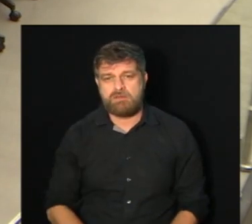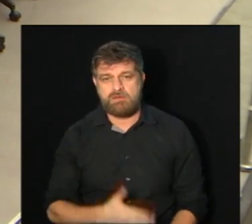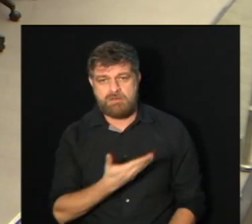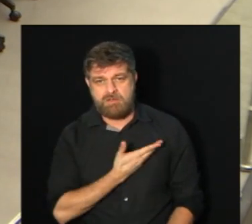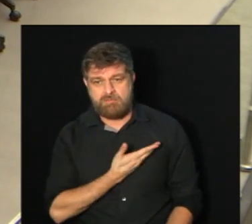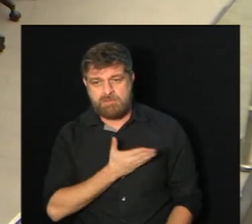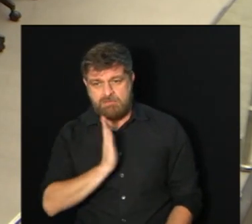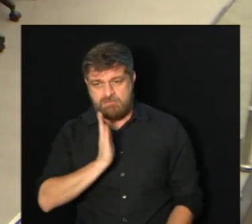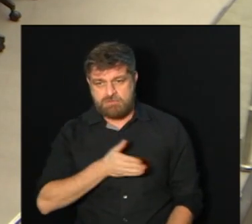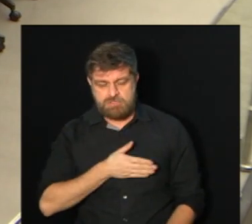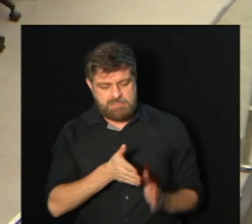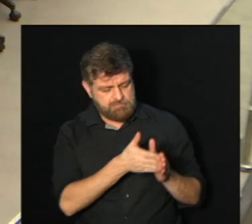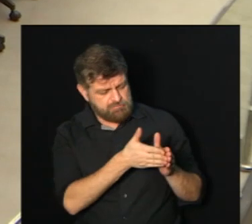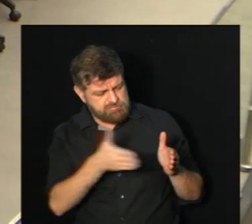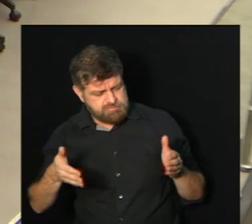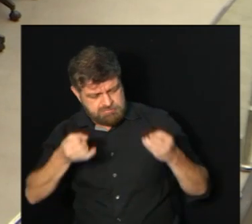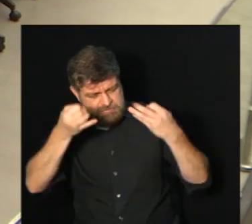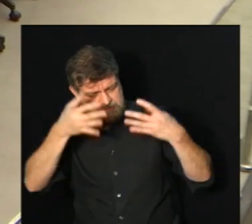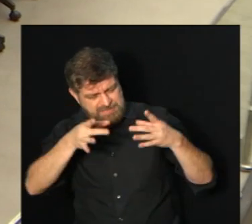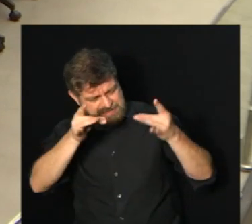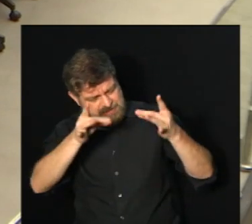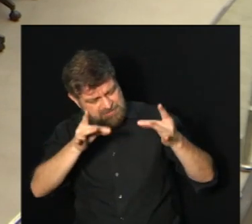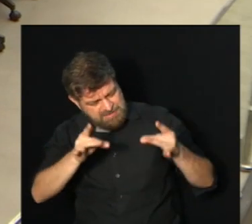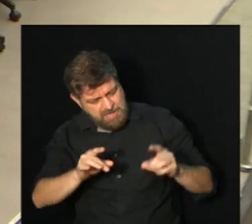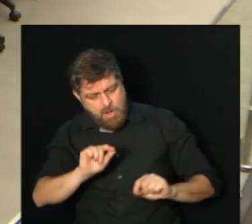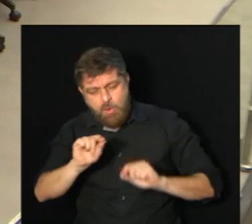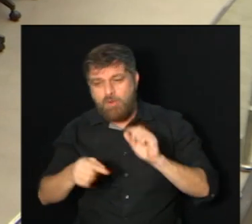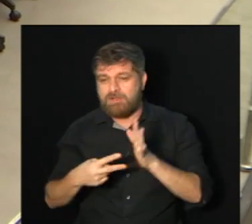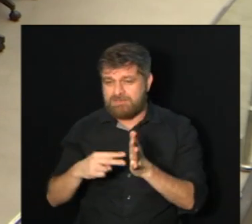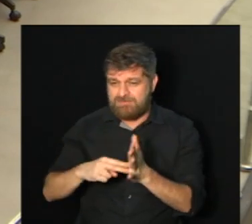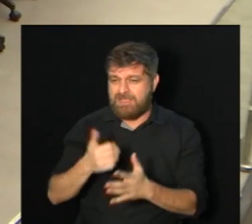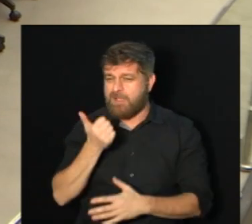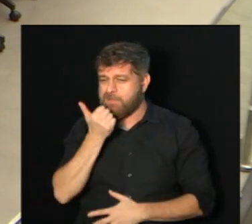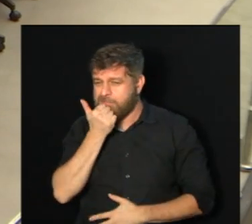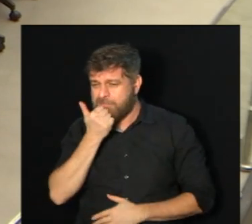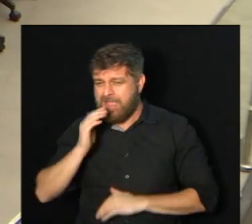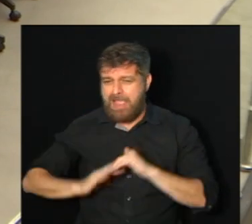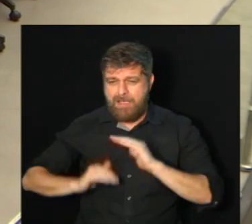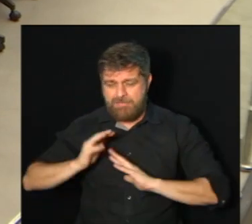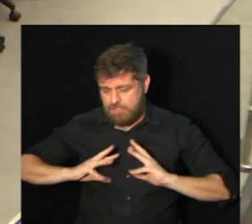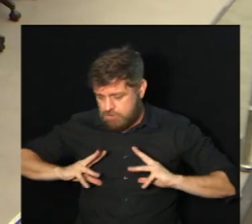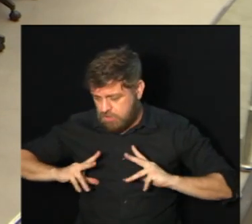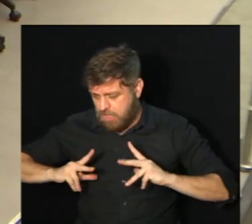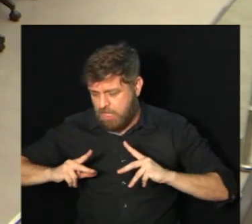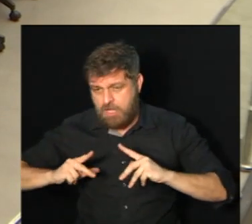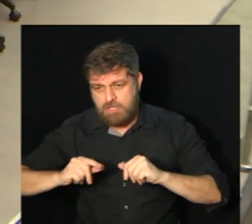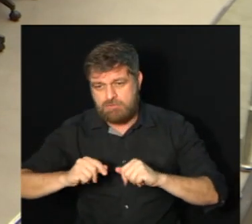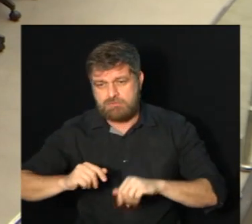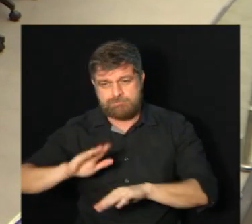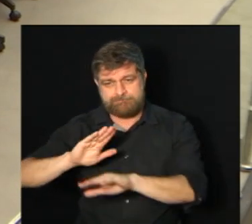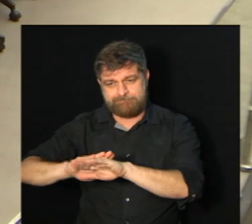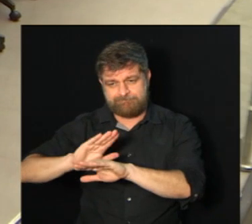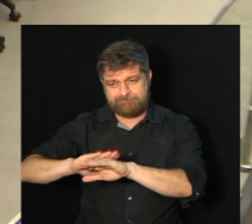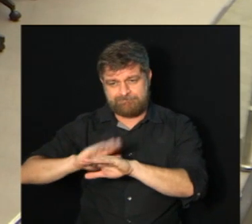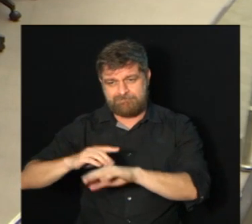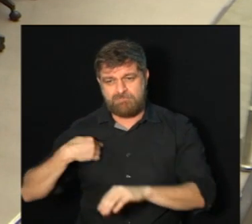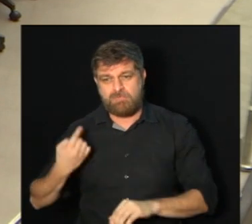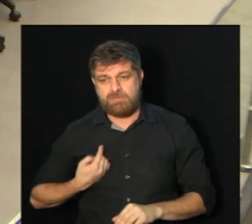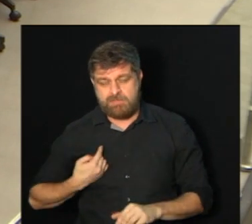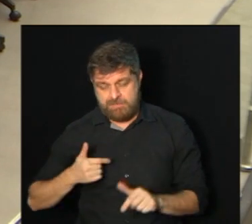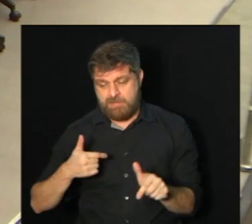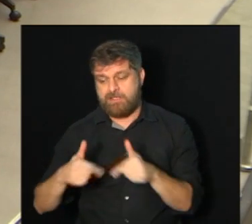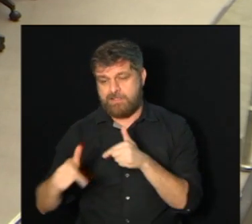uma visão panorâmica muito boa, detalhada, de todas as atividades que um radioamador e o serviço